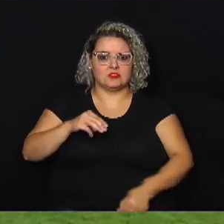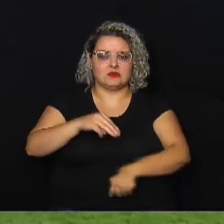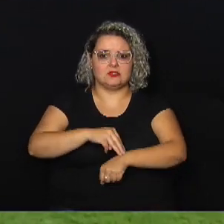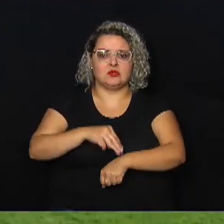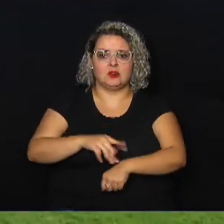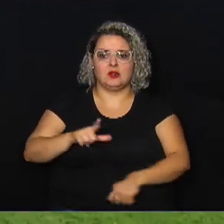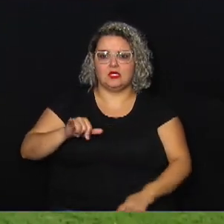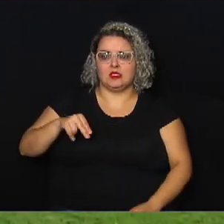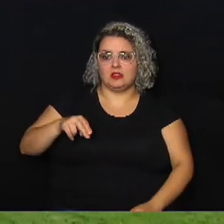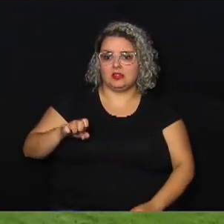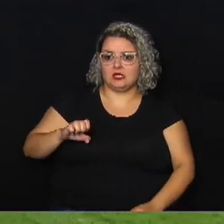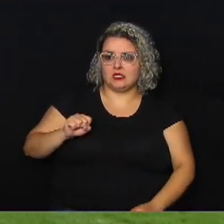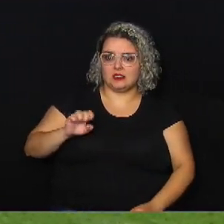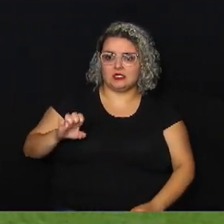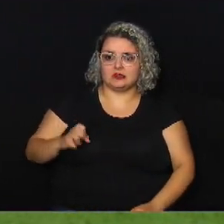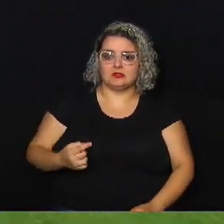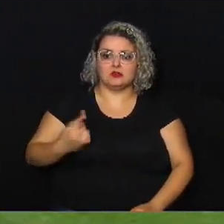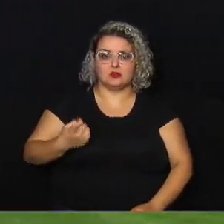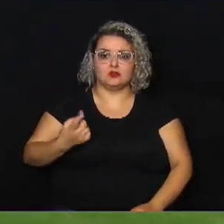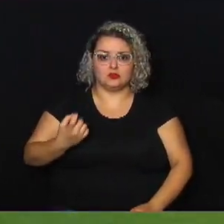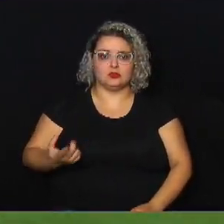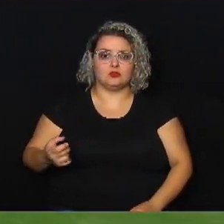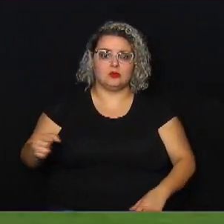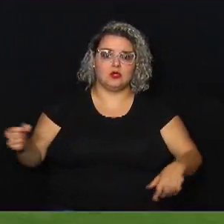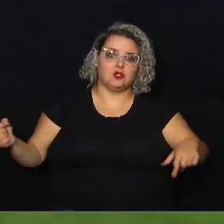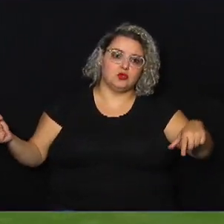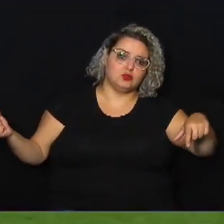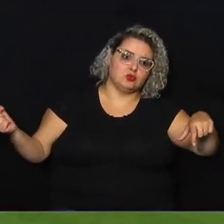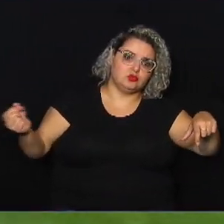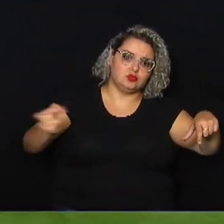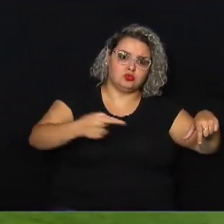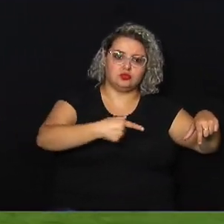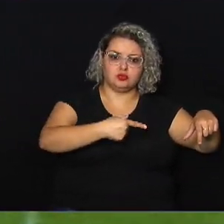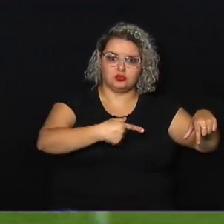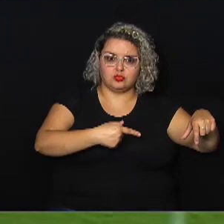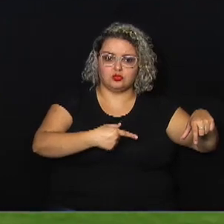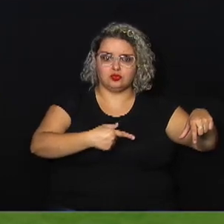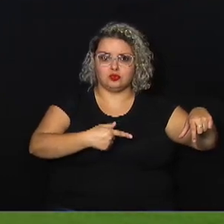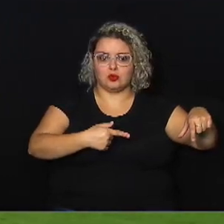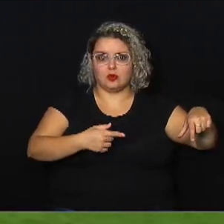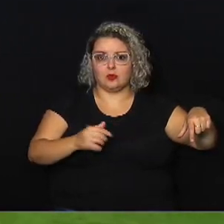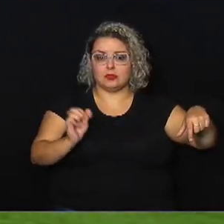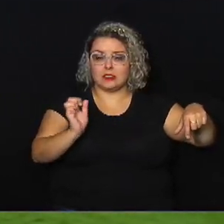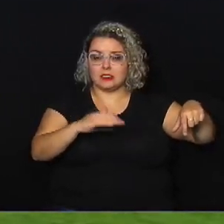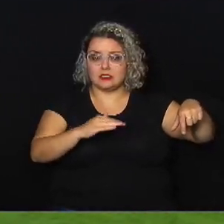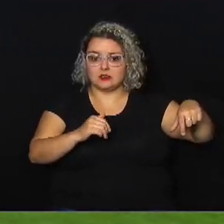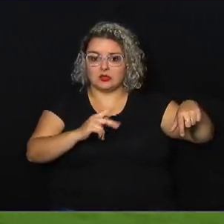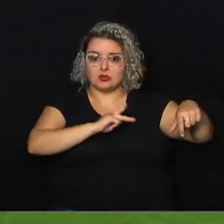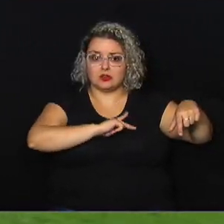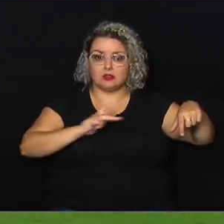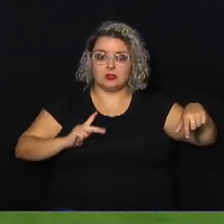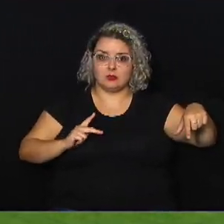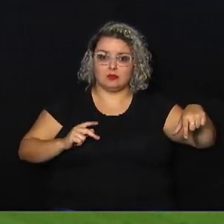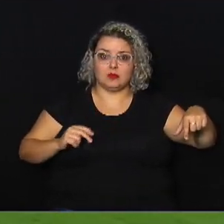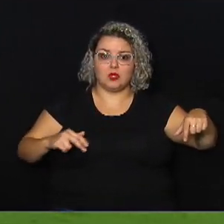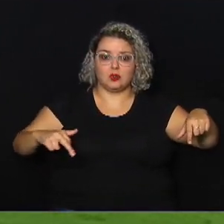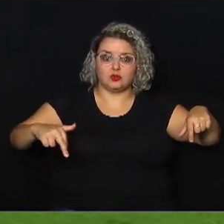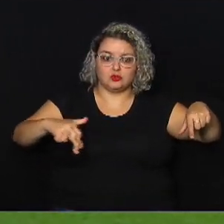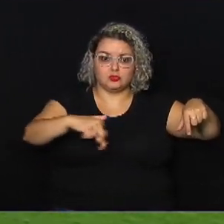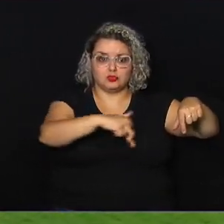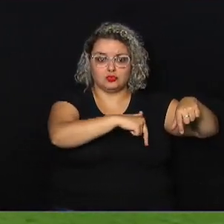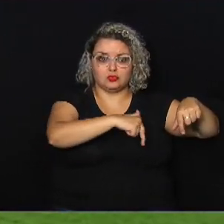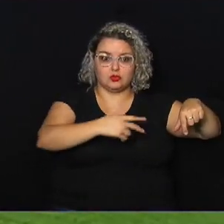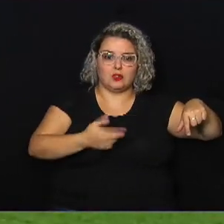única oportunidade. Chutes na velocidade, saiu nas costas da zaga pontepretana e cara a cara